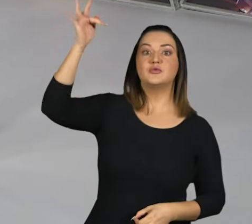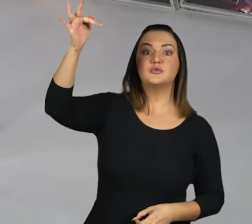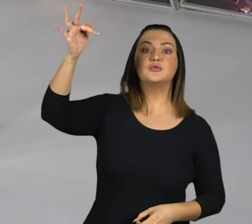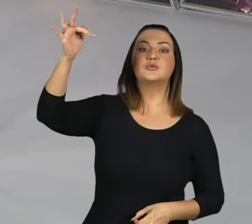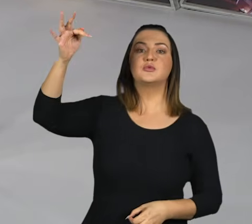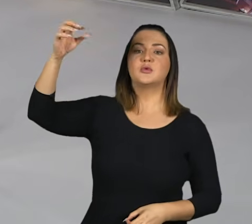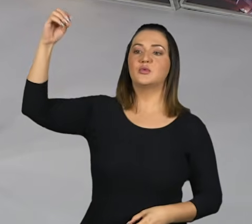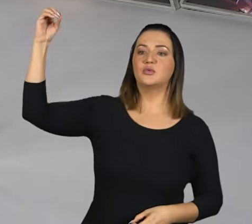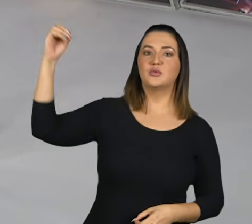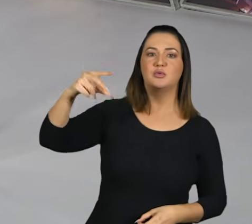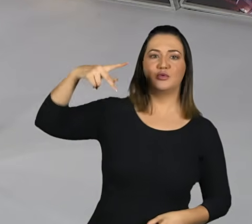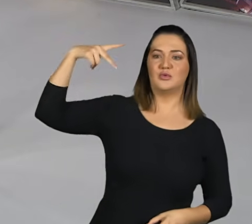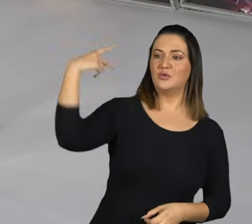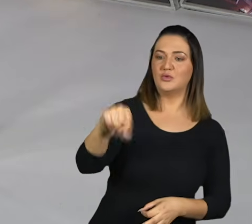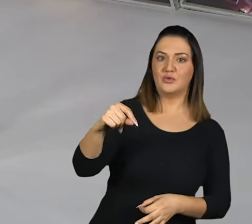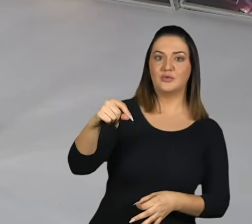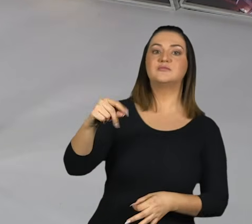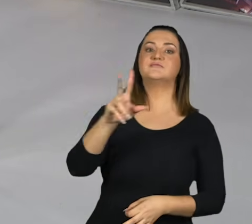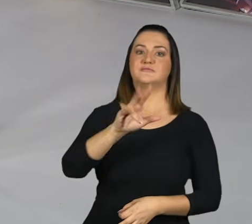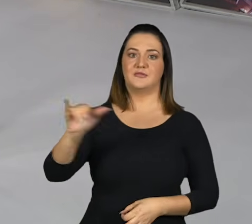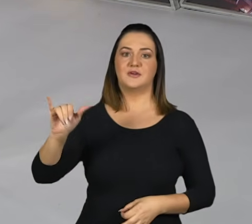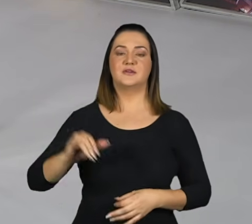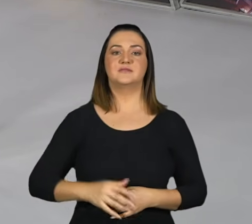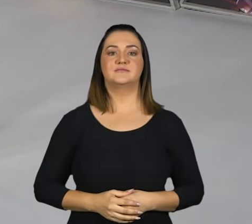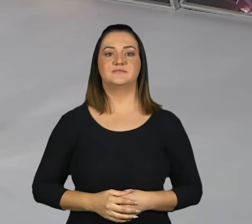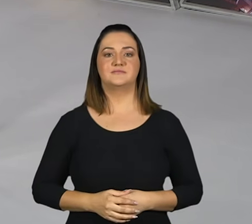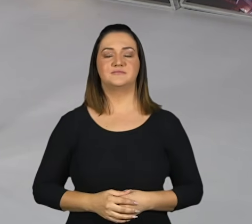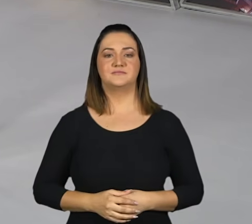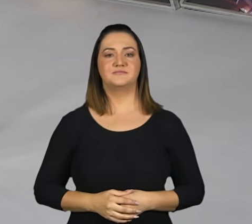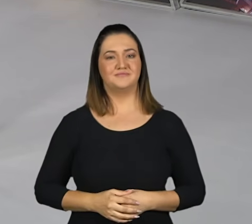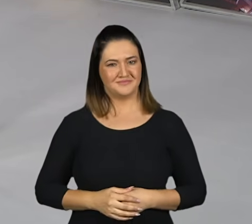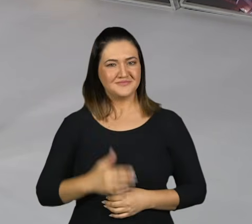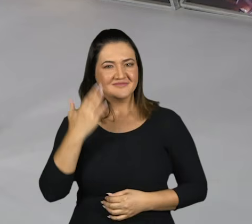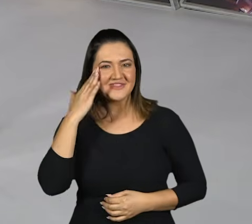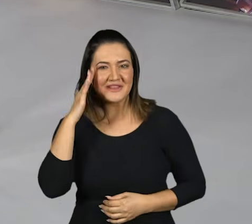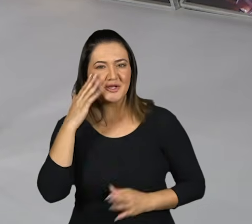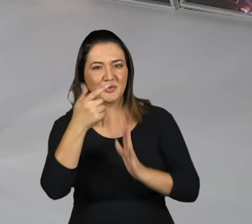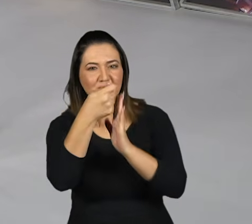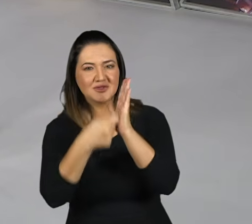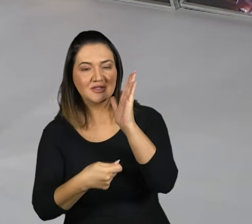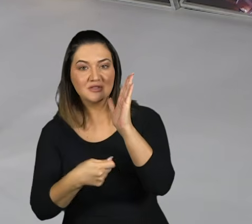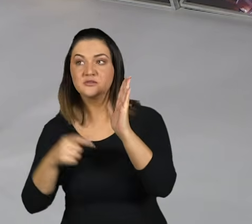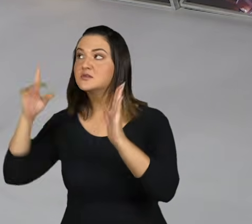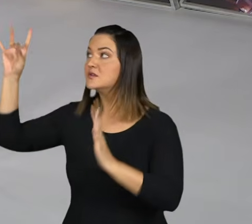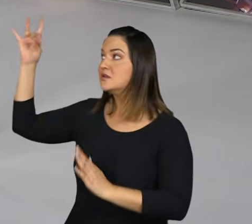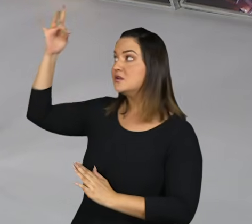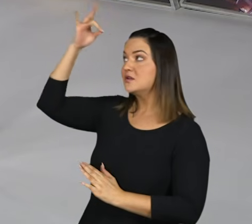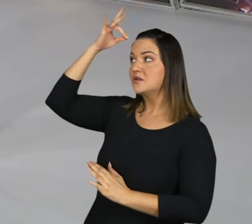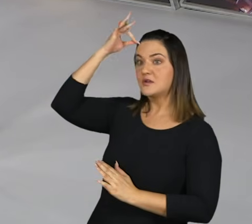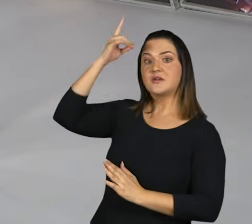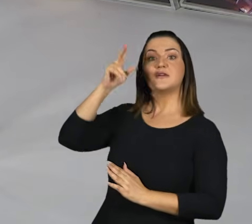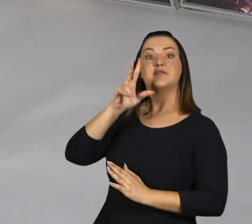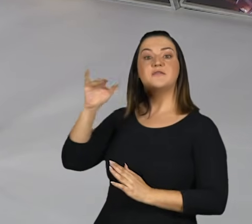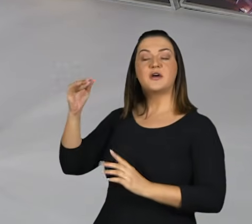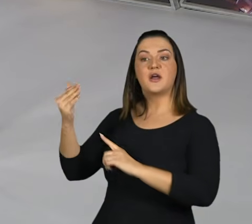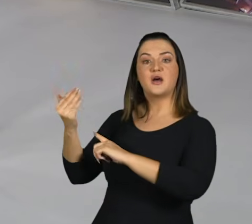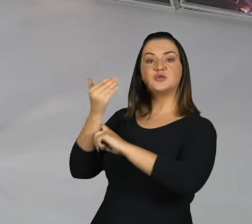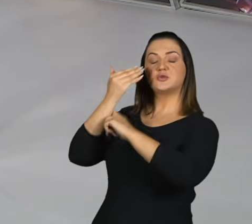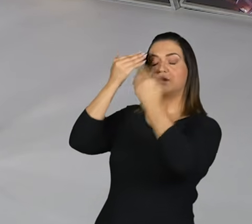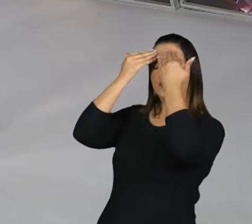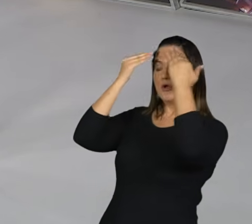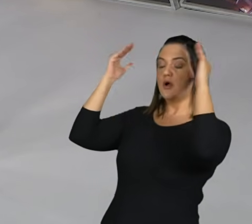ser humano, convenceria o mundo inteiro do pecado, da justiça e do juízo.